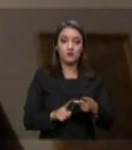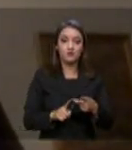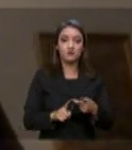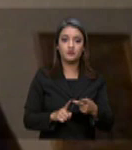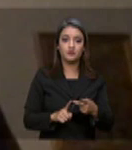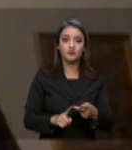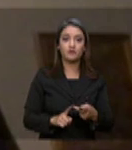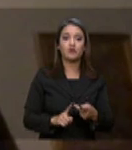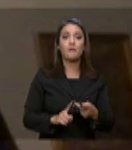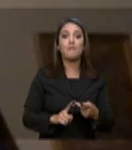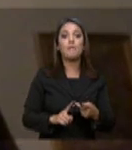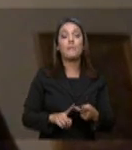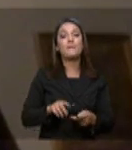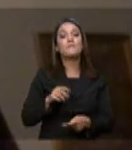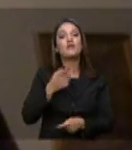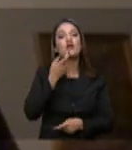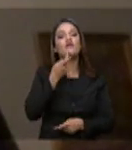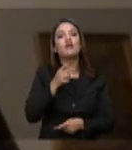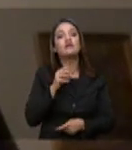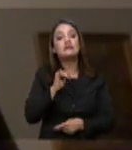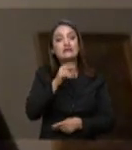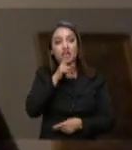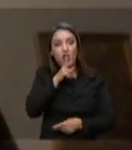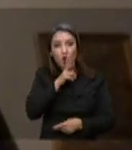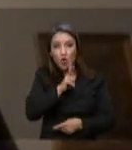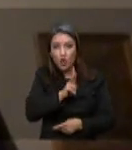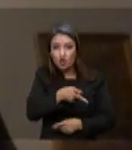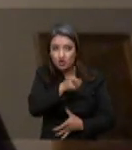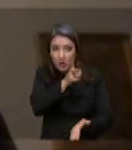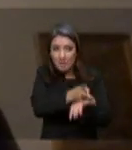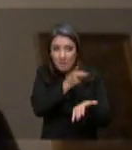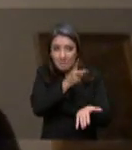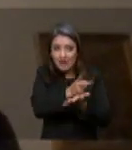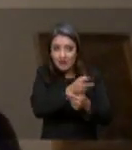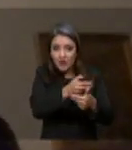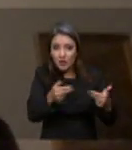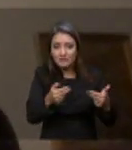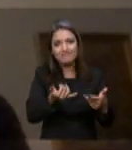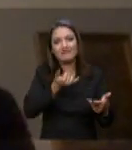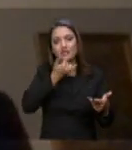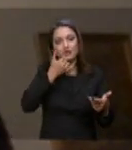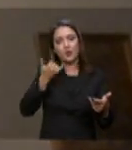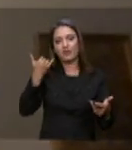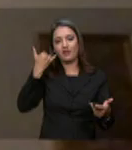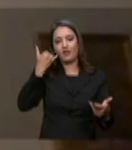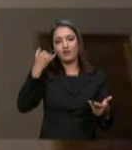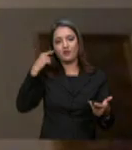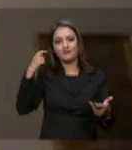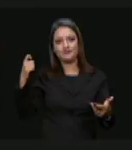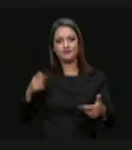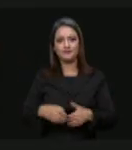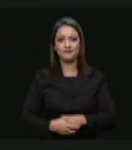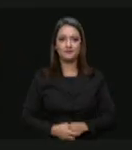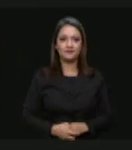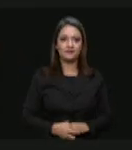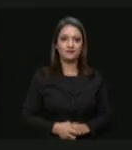afirmação de que as coisas continuassem daquela maneira só um minuto por gentileza jumento